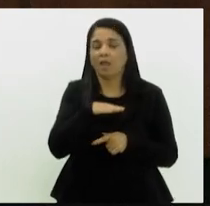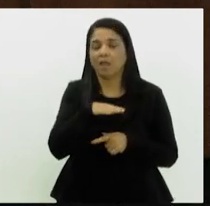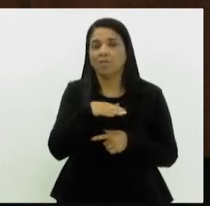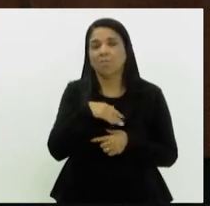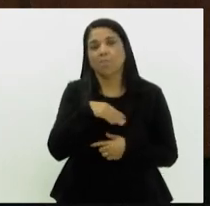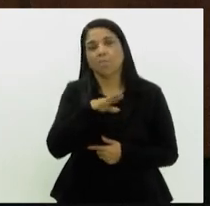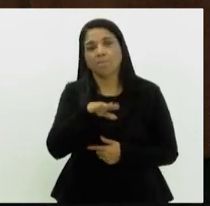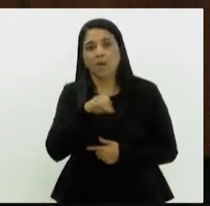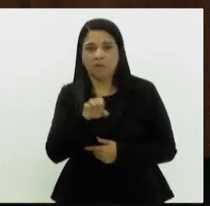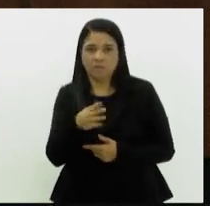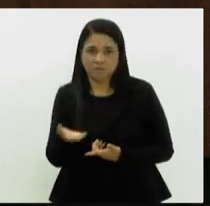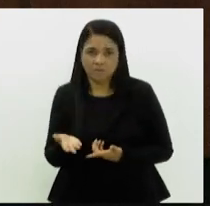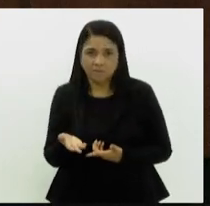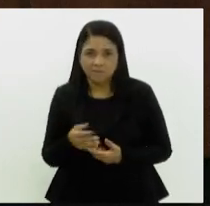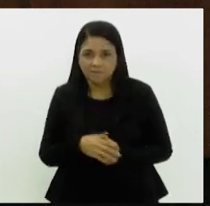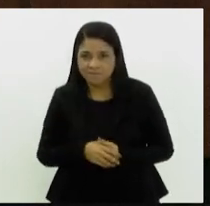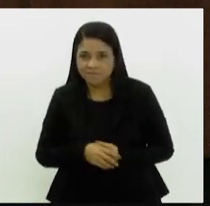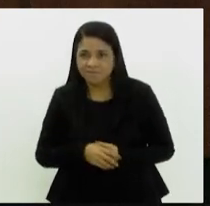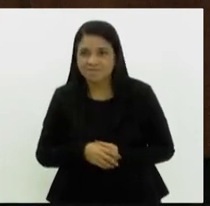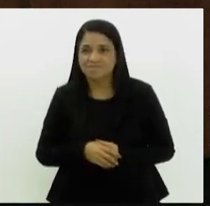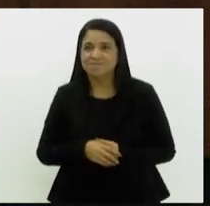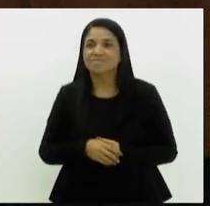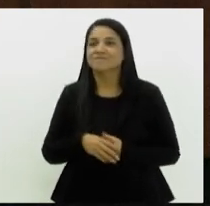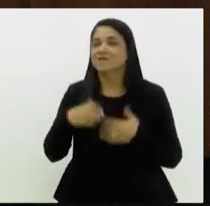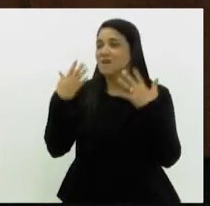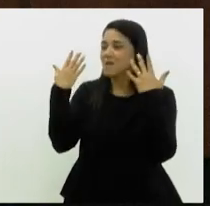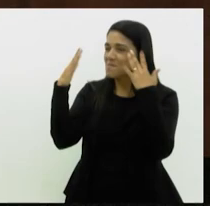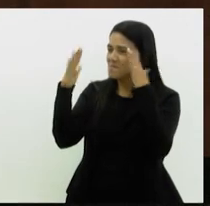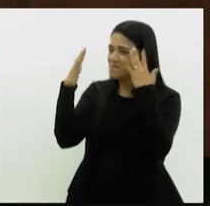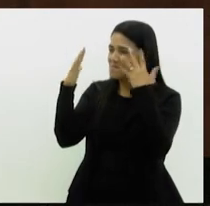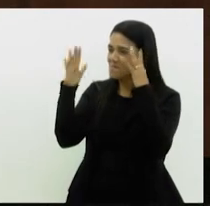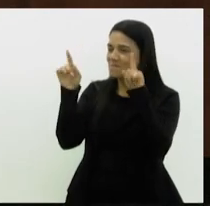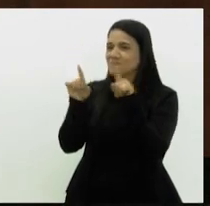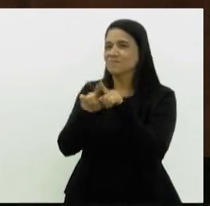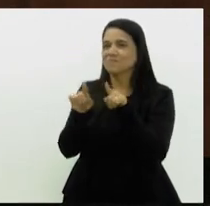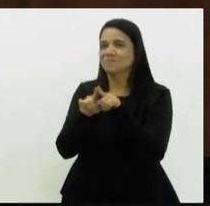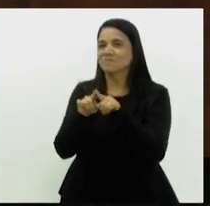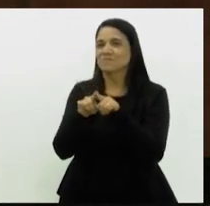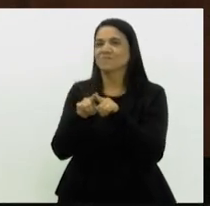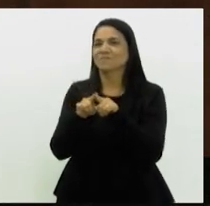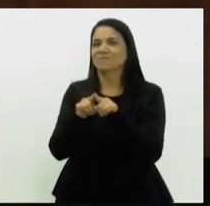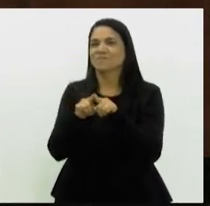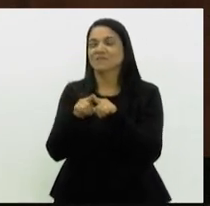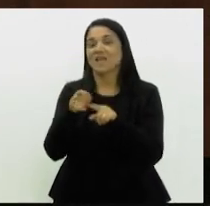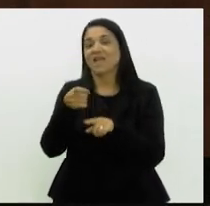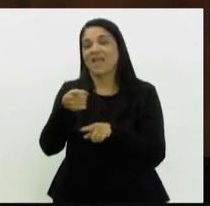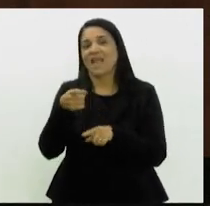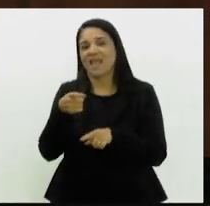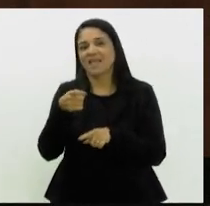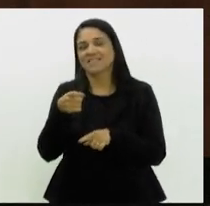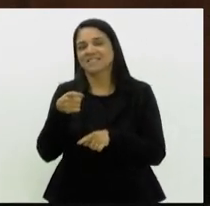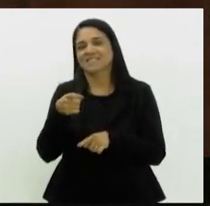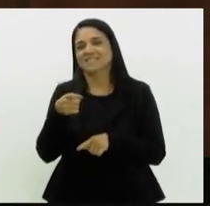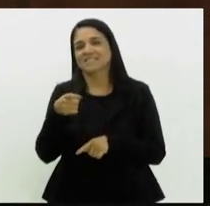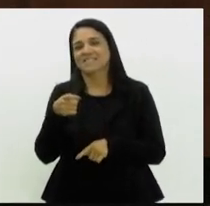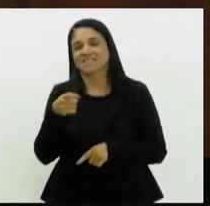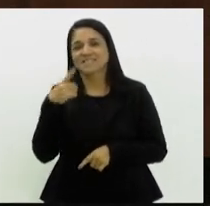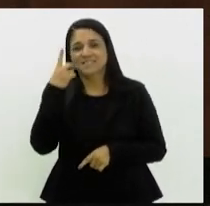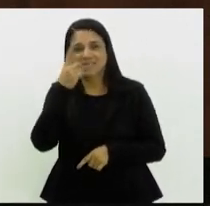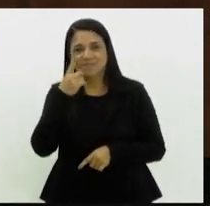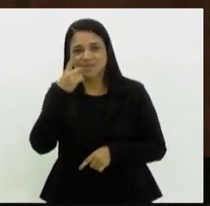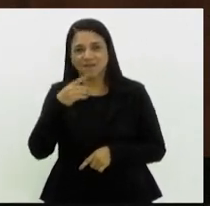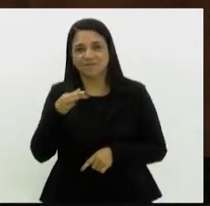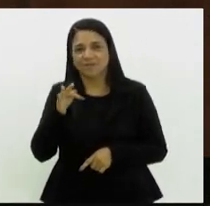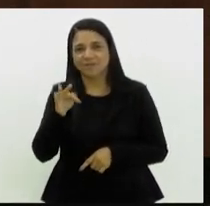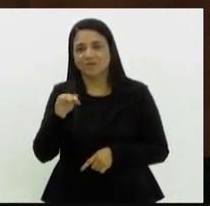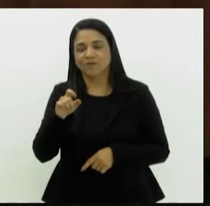aqui, meu companheiro Flávio Serafini, ia parabenizá-lo junto também do deputado, ex-deputado Marcelo Freixo, porque vocês aprovaram aqui nessa